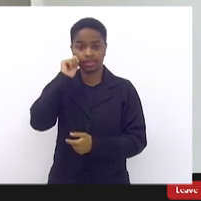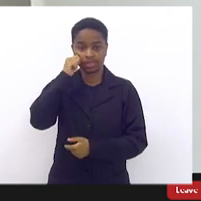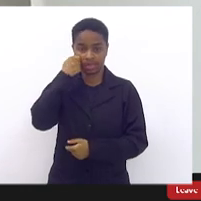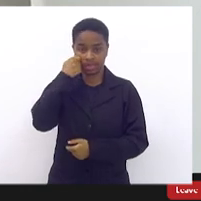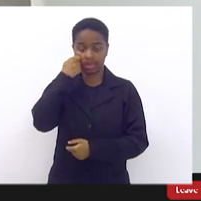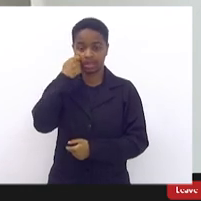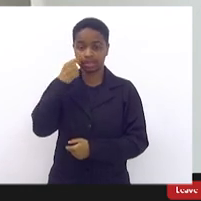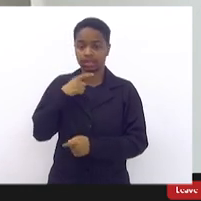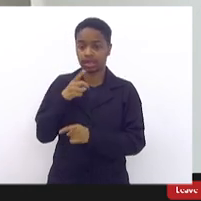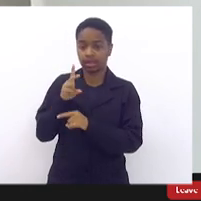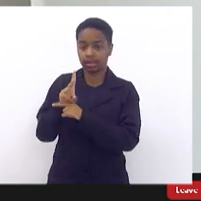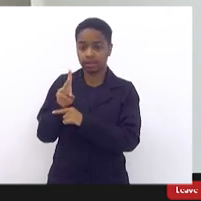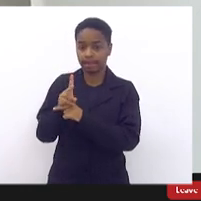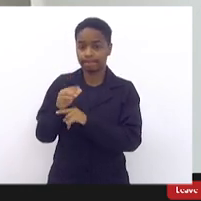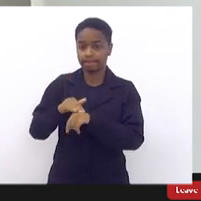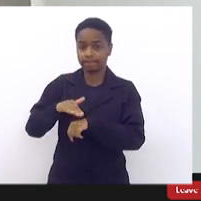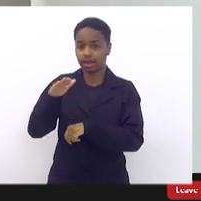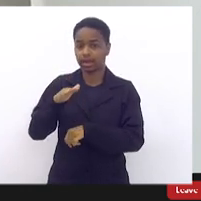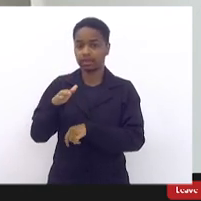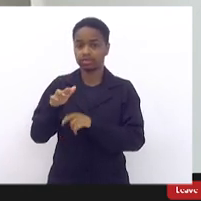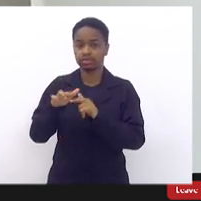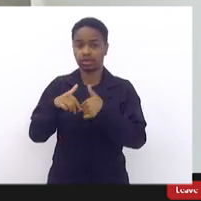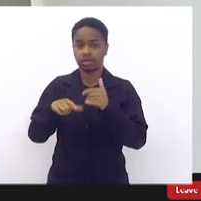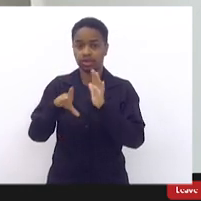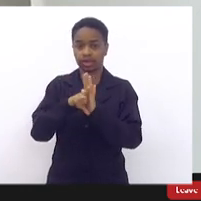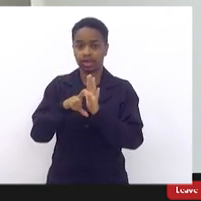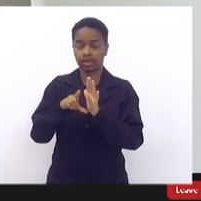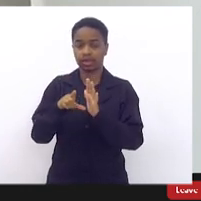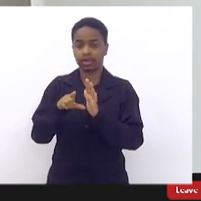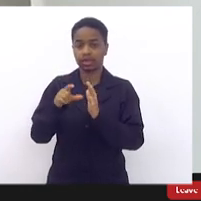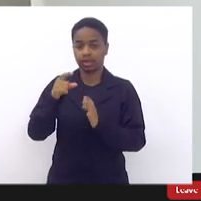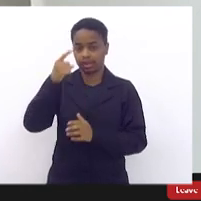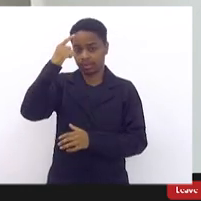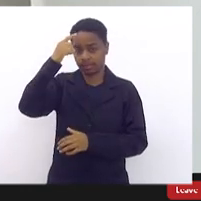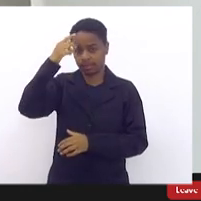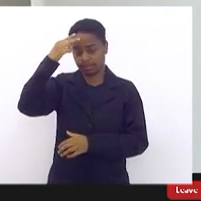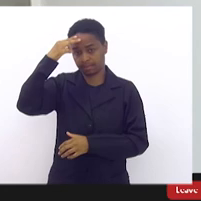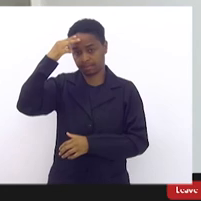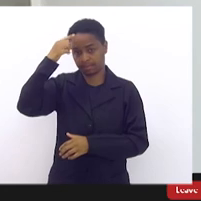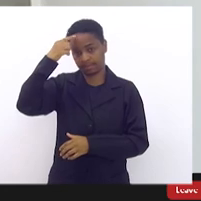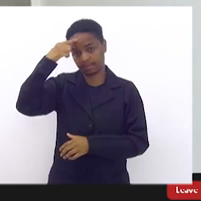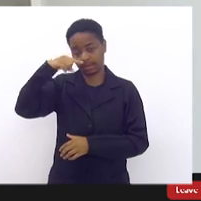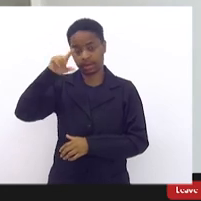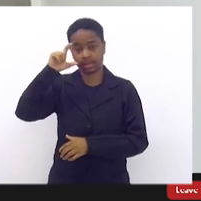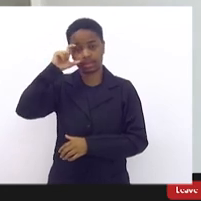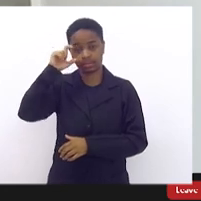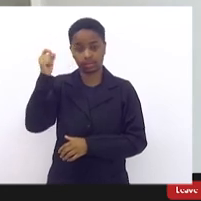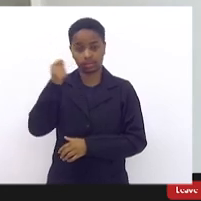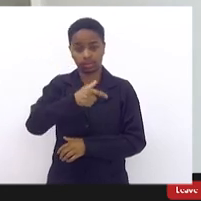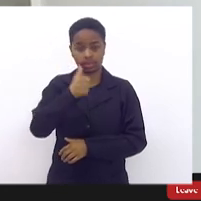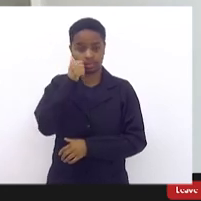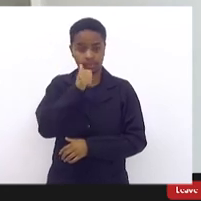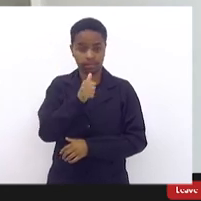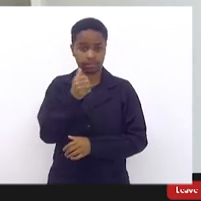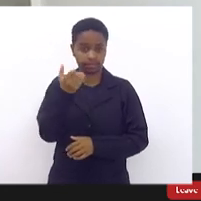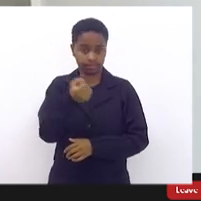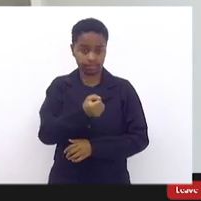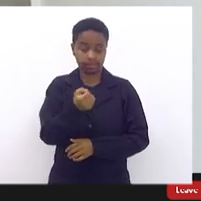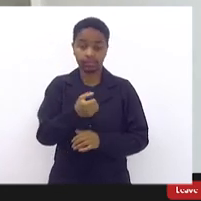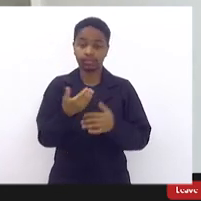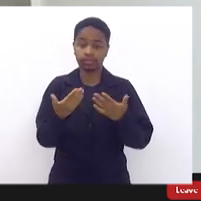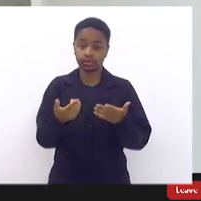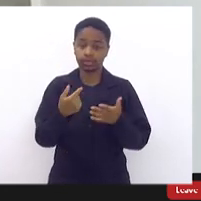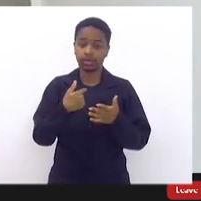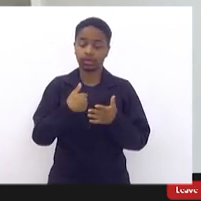menos protegidas pela Lei Maria da Penha do que as mulheres brancas. Então, eu fui dialogando com tudo isso ao longo da pesquisa, ao mesmo tempo que